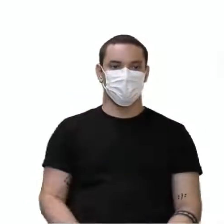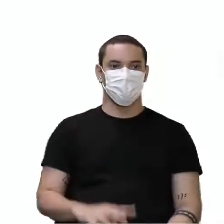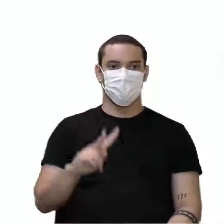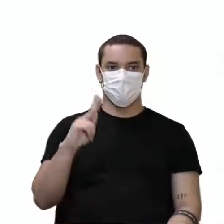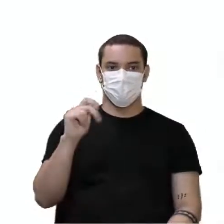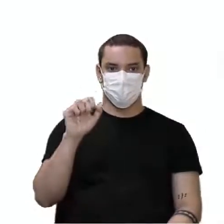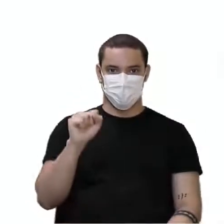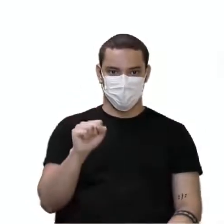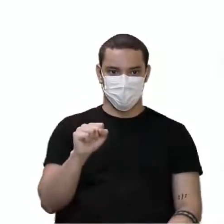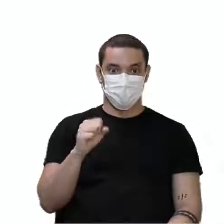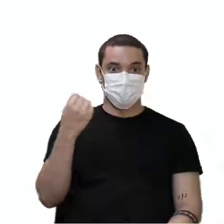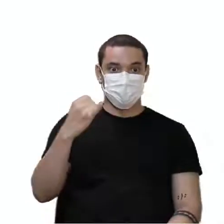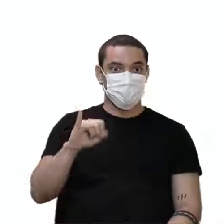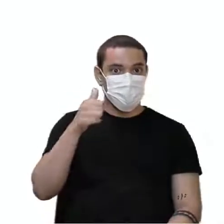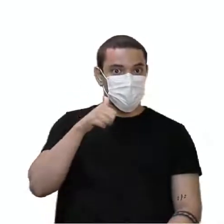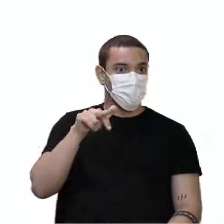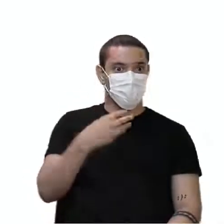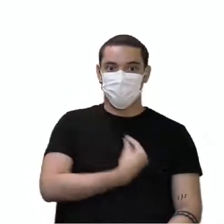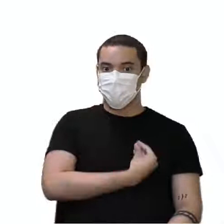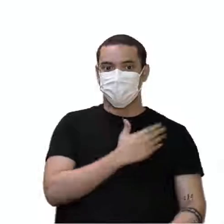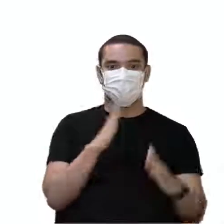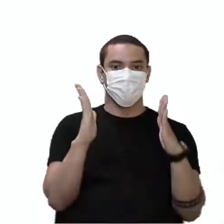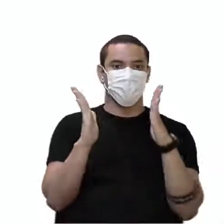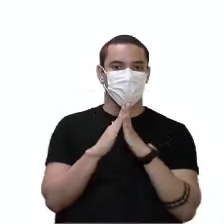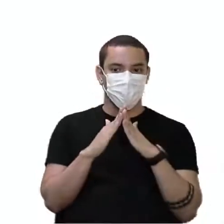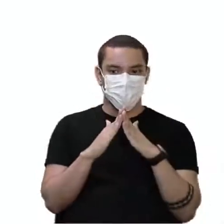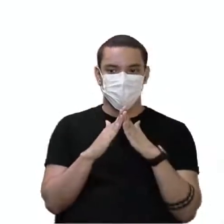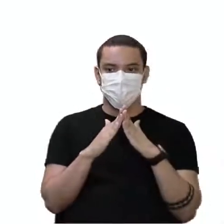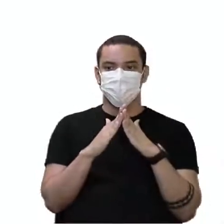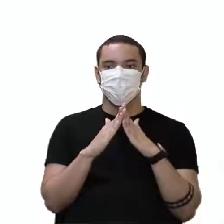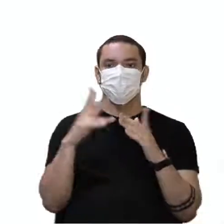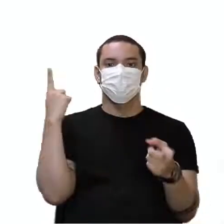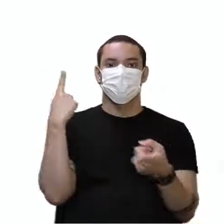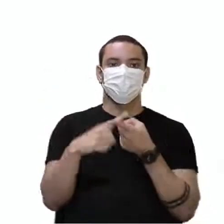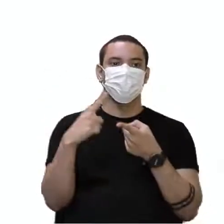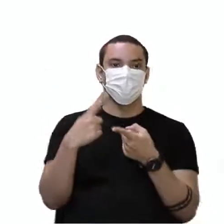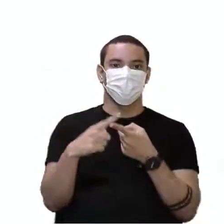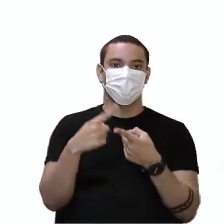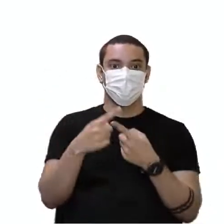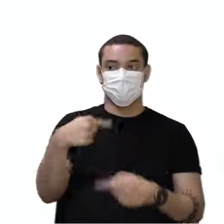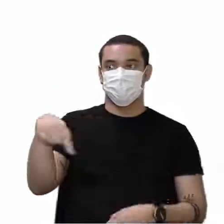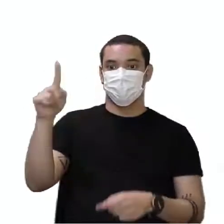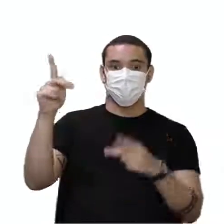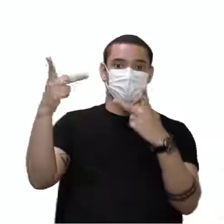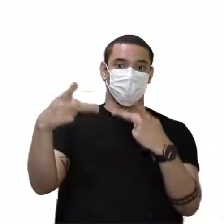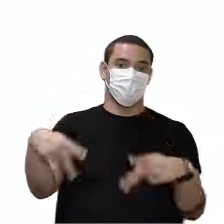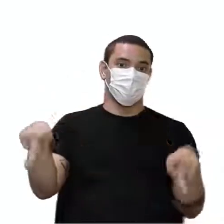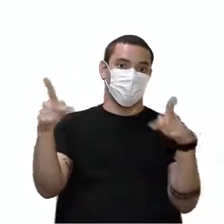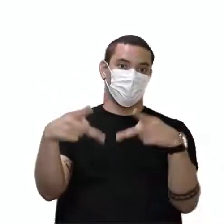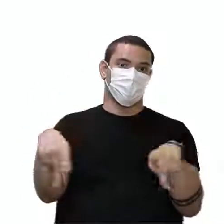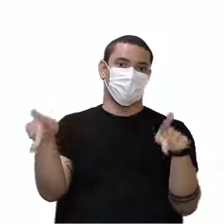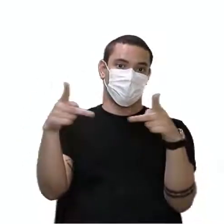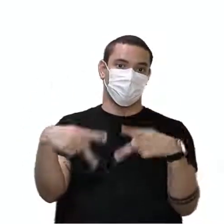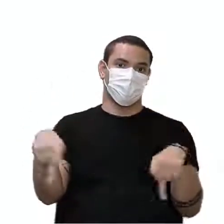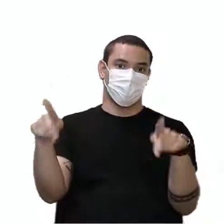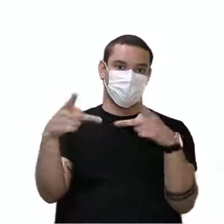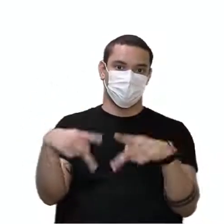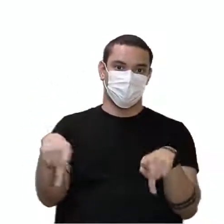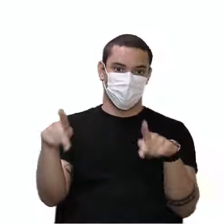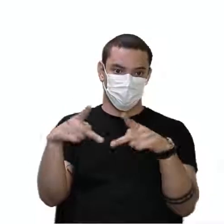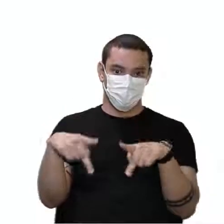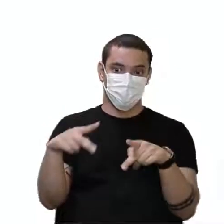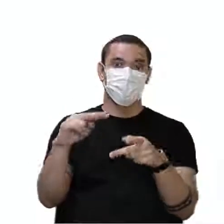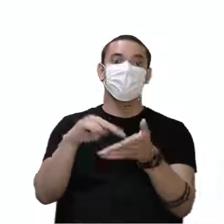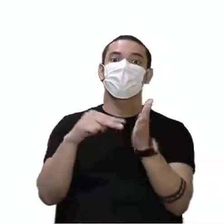she has. Então, se a irmã não está na casa dela, porque ela foi shopping, né? Ela foi não para o shopping. Shopping, gente,